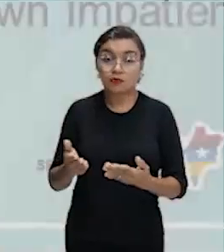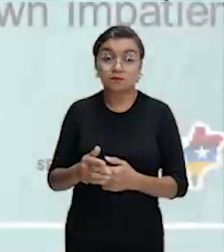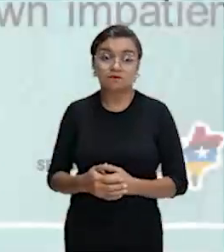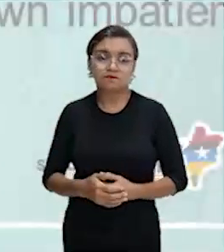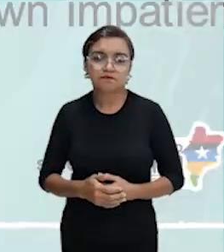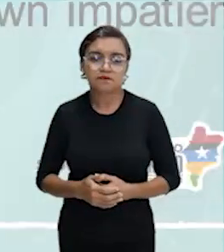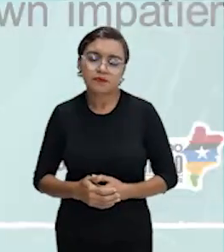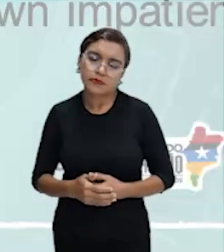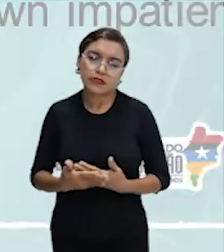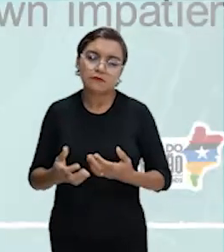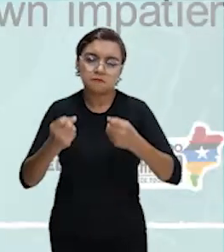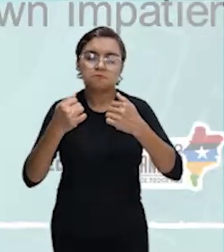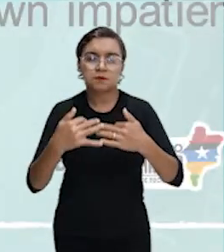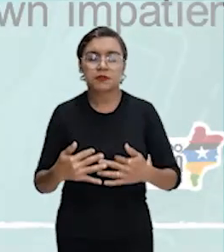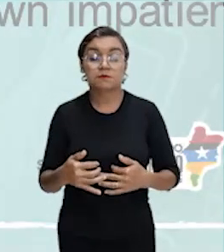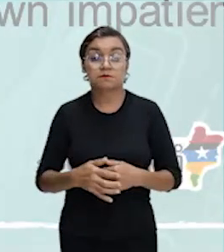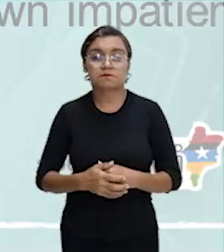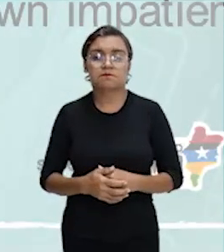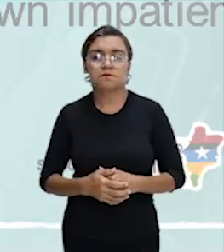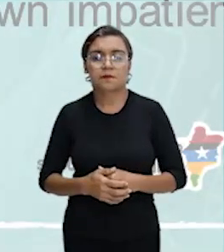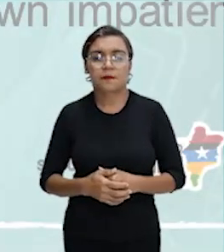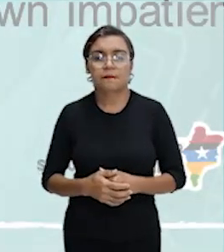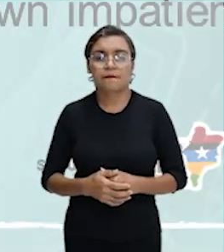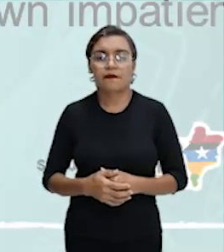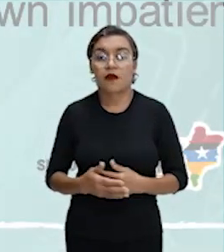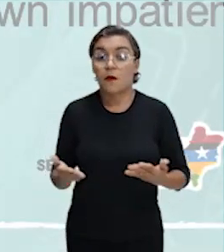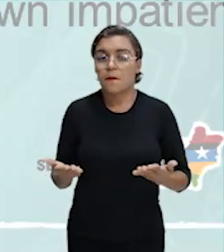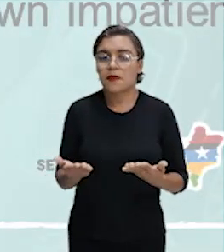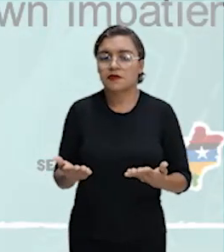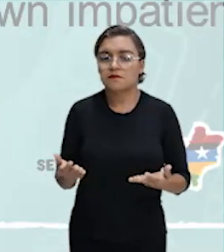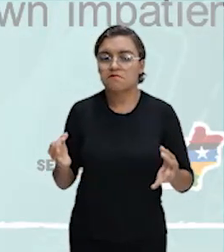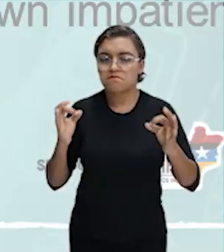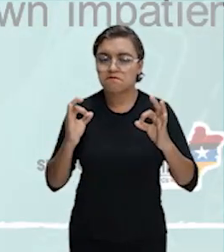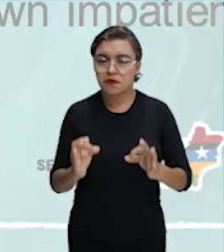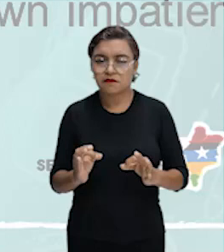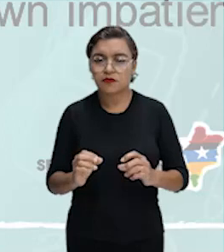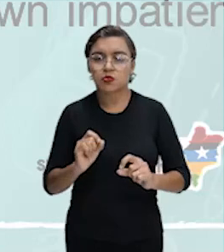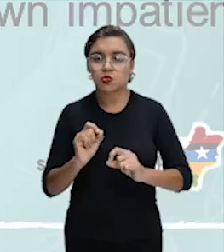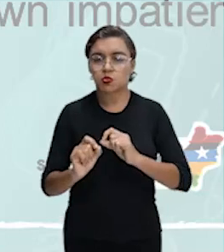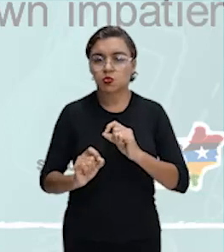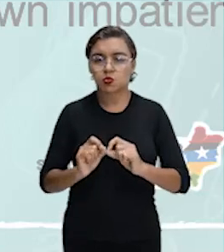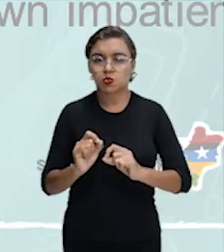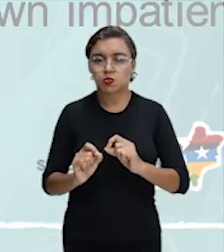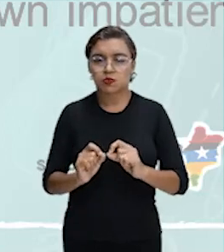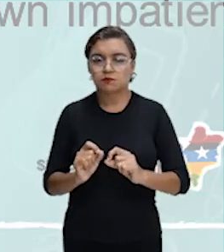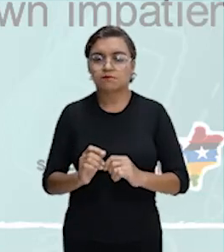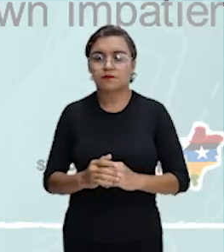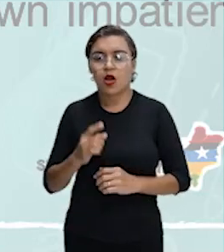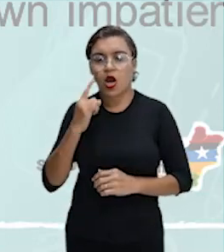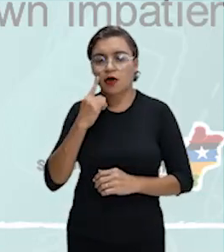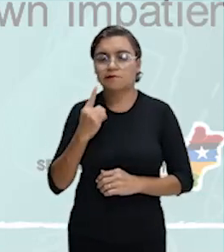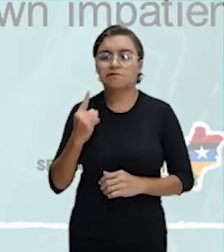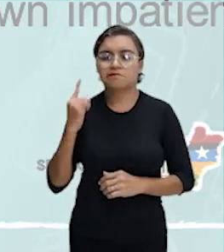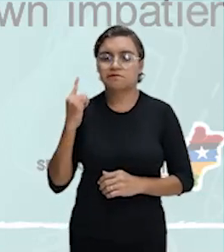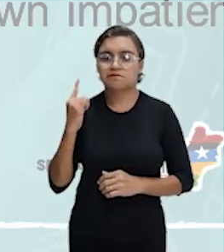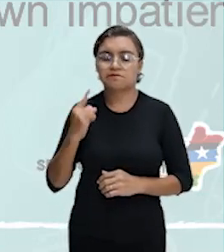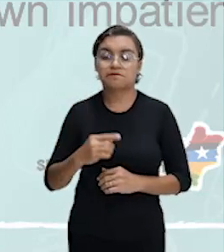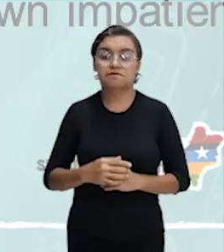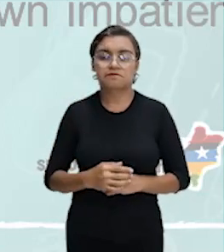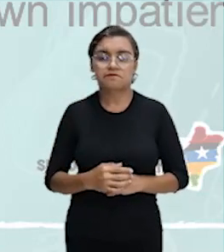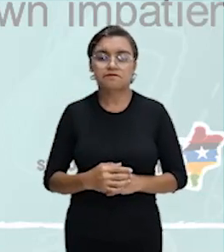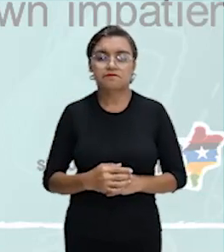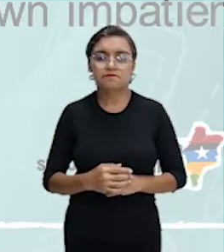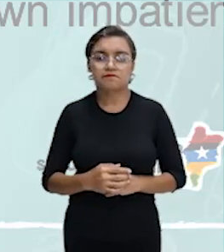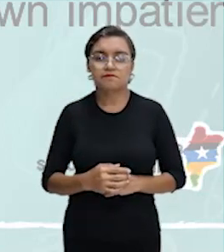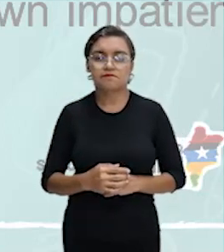falar sobre isso. O present perfect is a verb tense formed with the combination of two verbs. Ou seja,